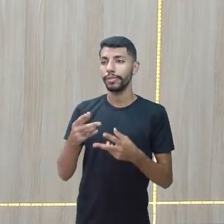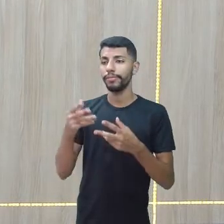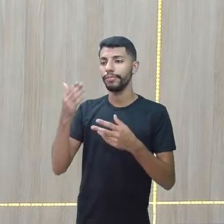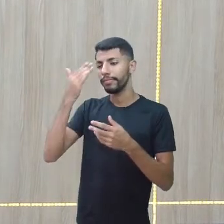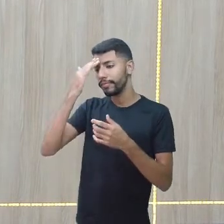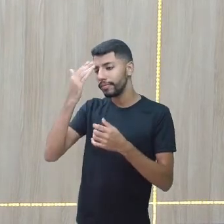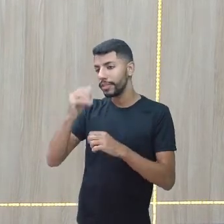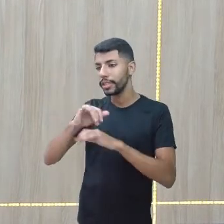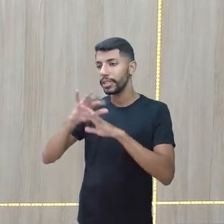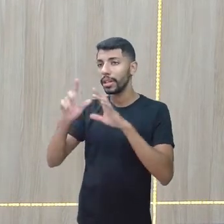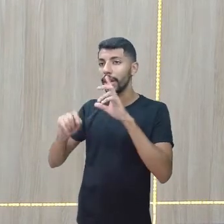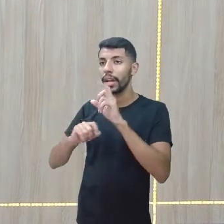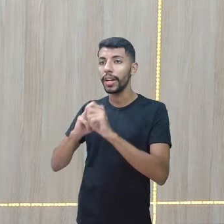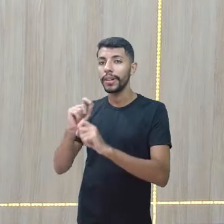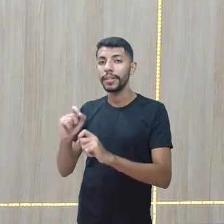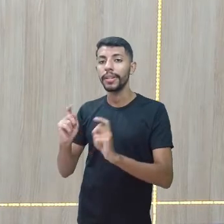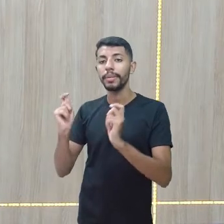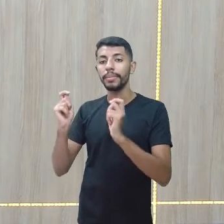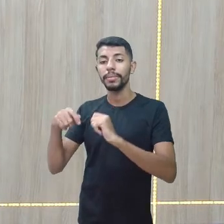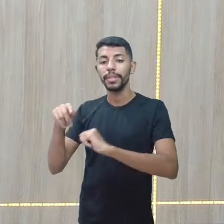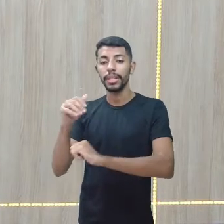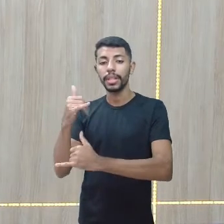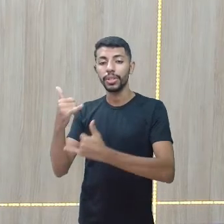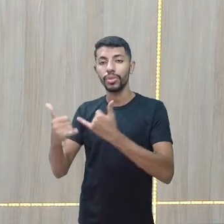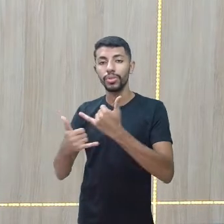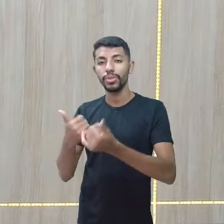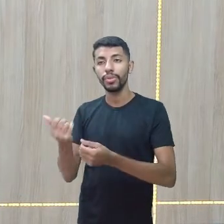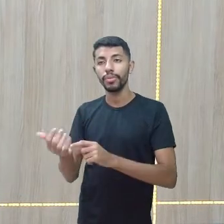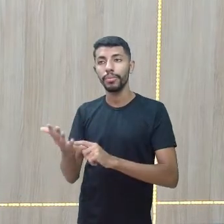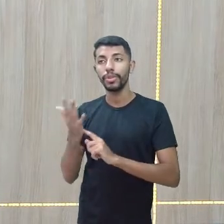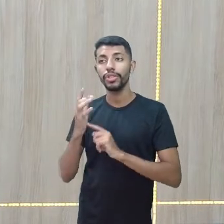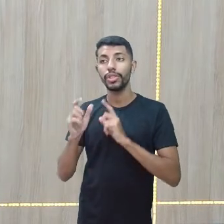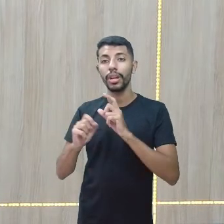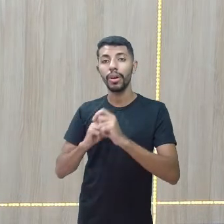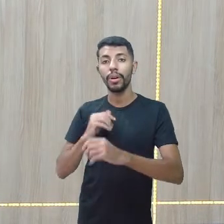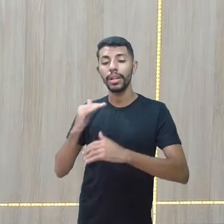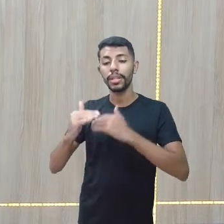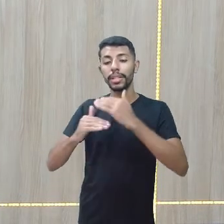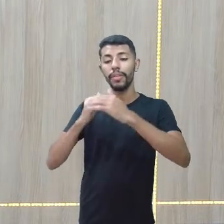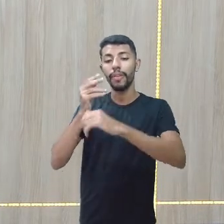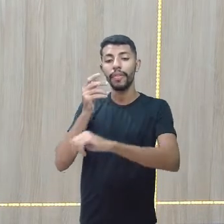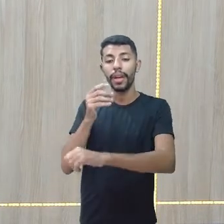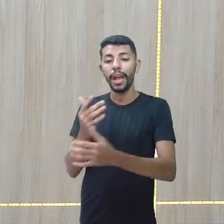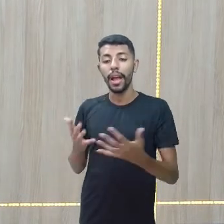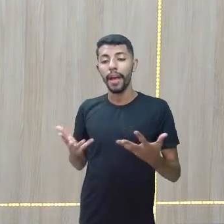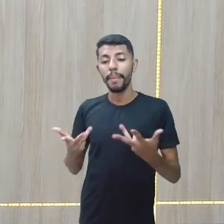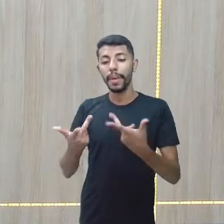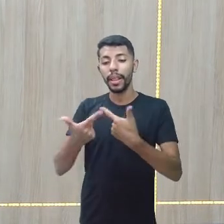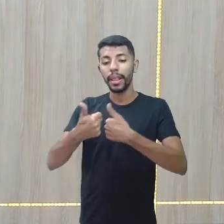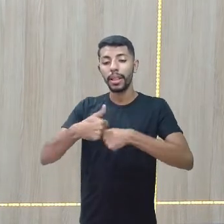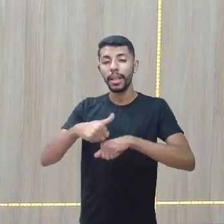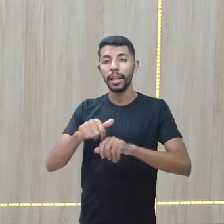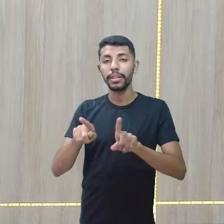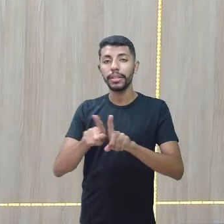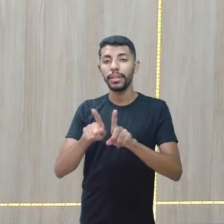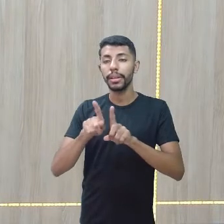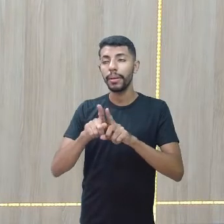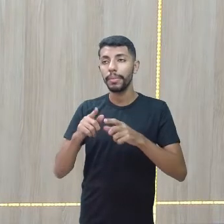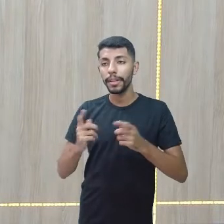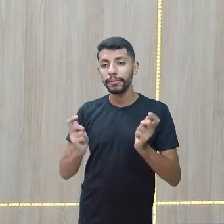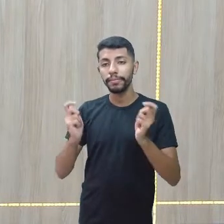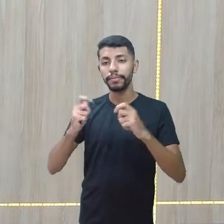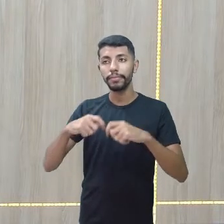propensões, a possibilidade que esse jogo vai me dar de desenvolver habilidades e competências, E aí a gente entende que a gente